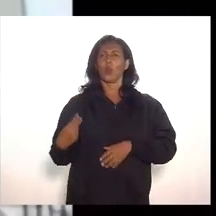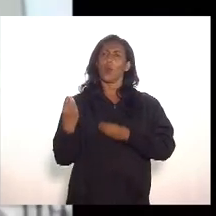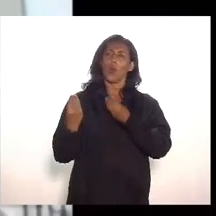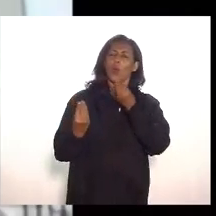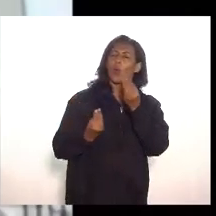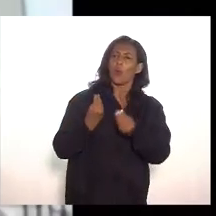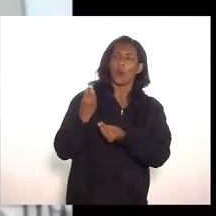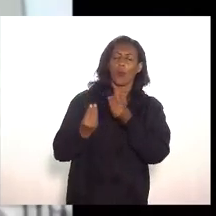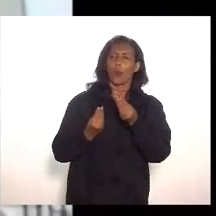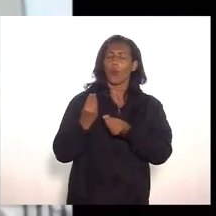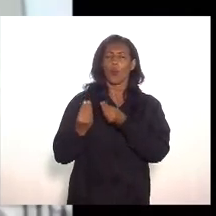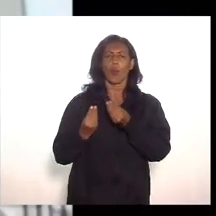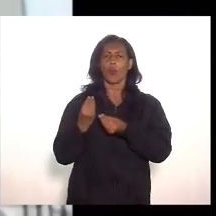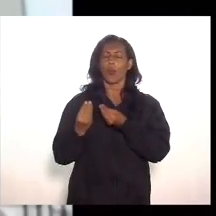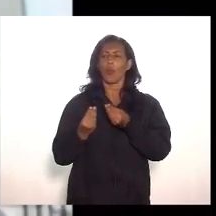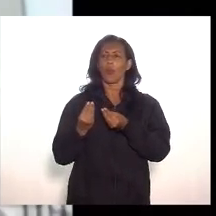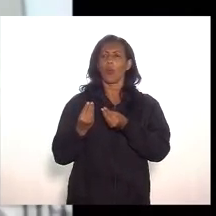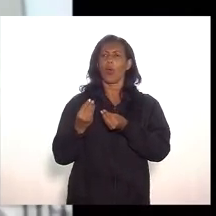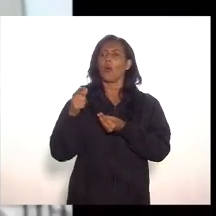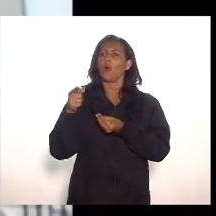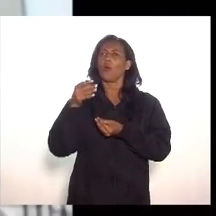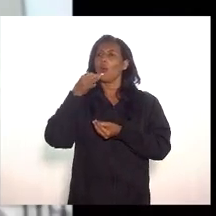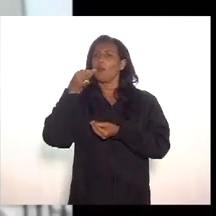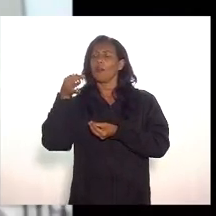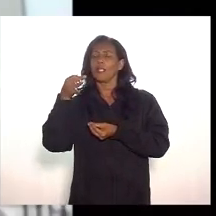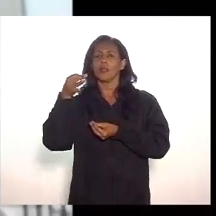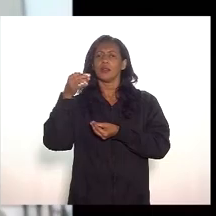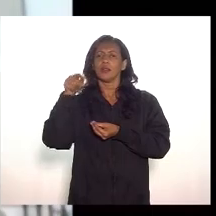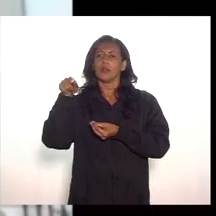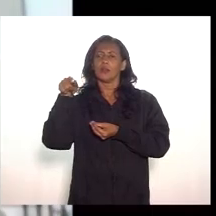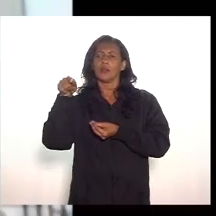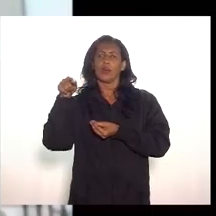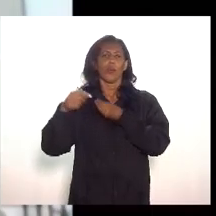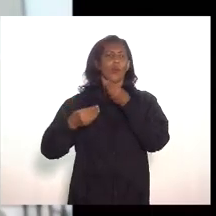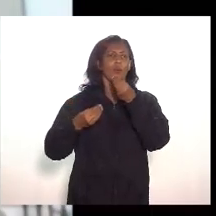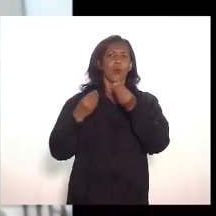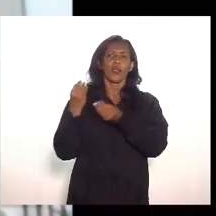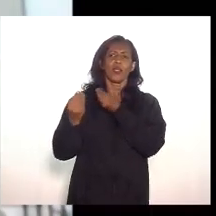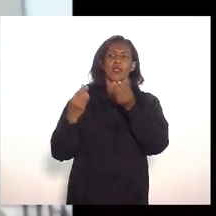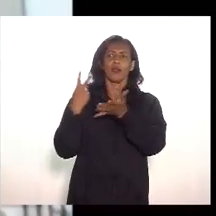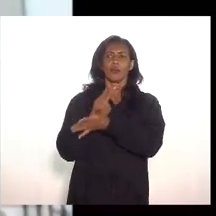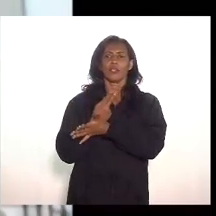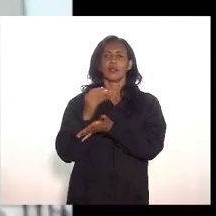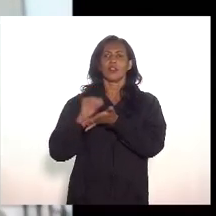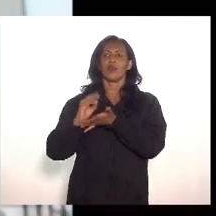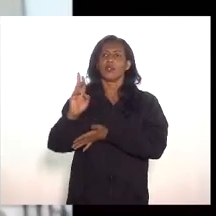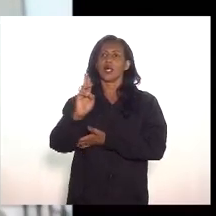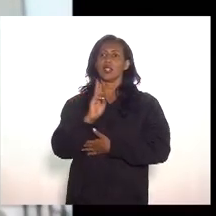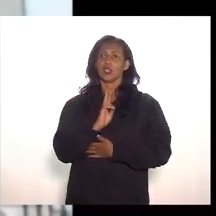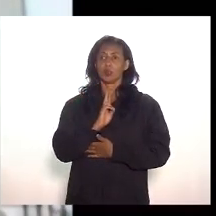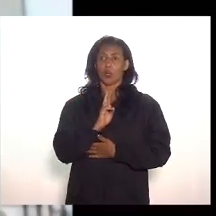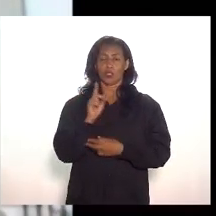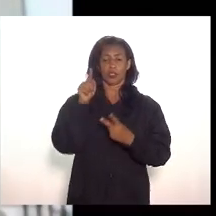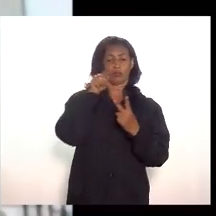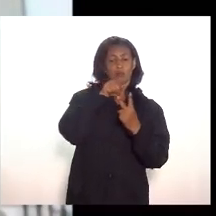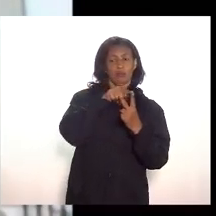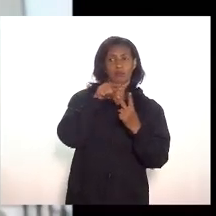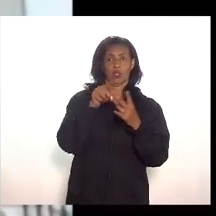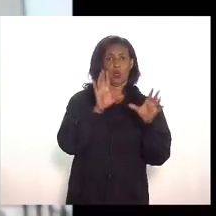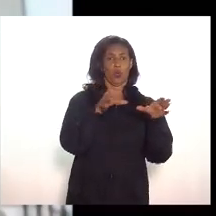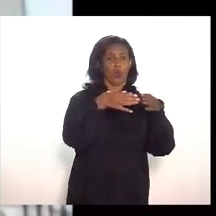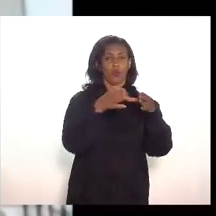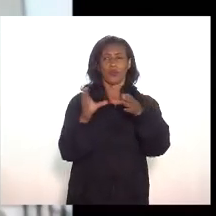posição da Secretaria de Estado de Saúde sobre esse tema, que ainda não houve resposta, as duas comissões deram